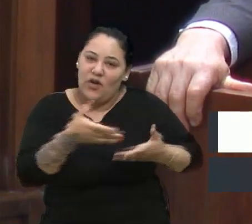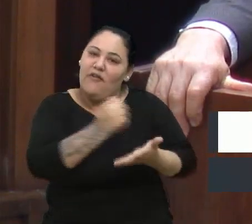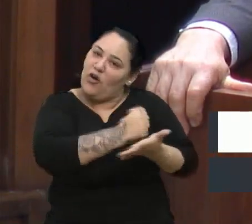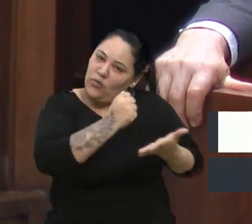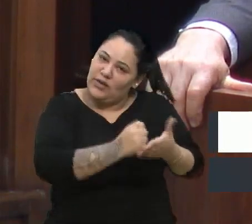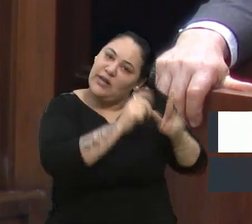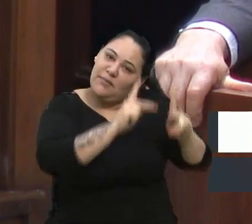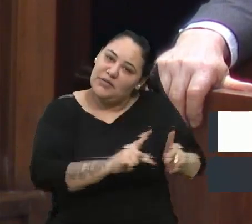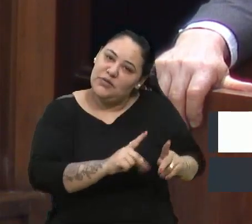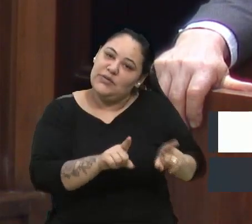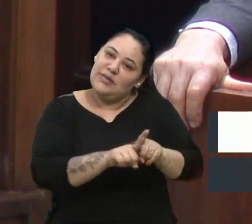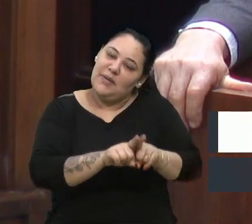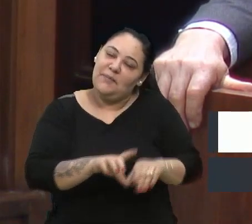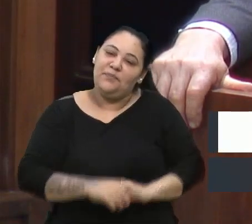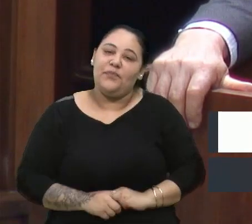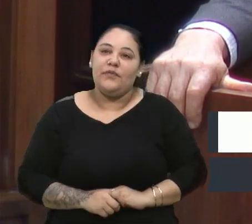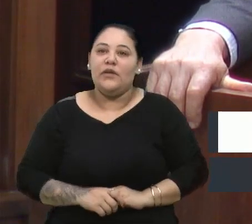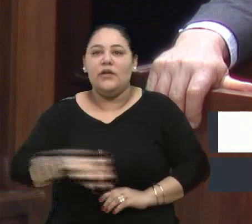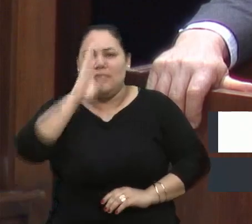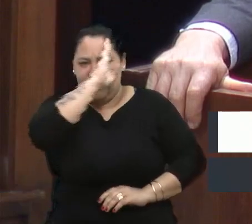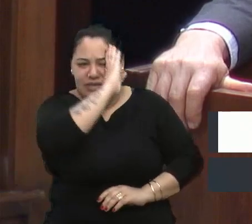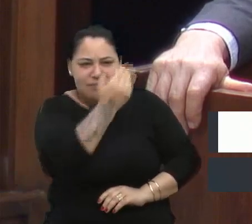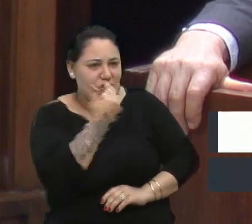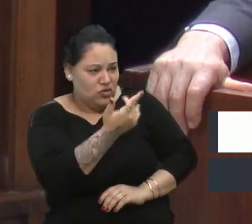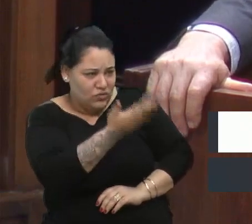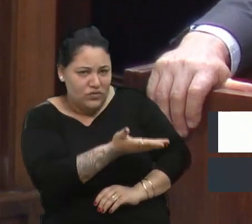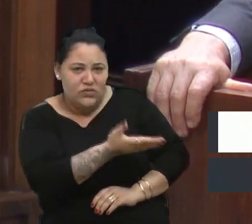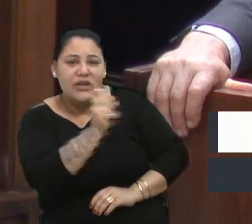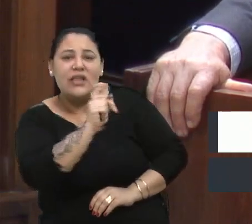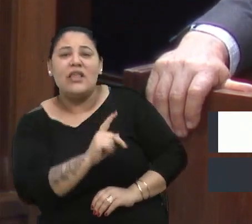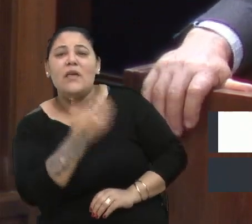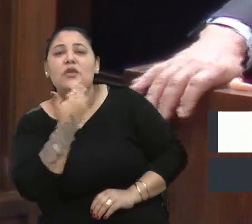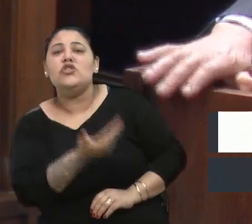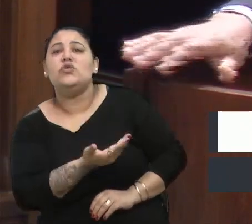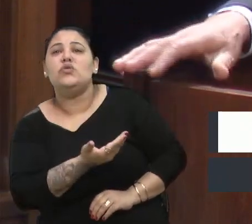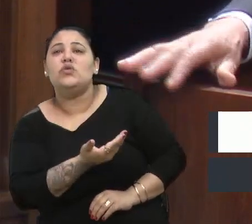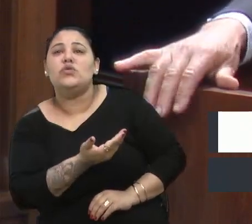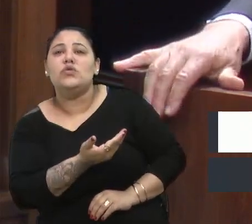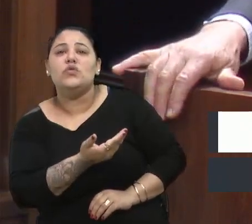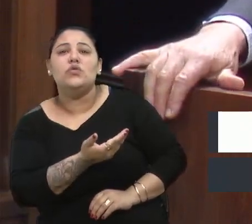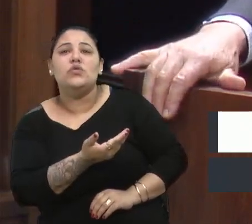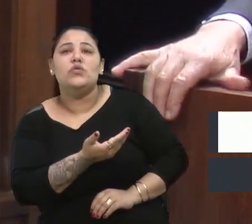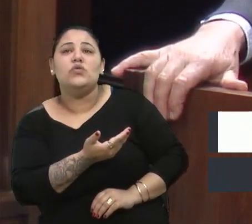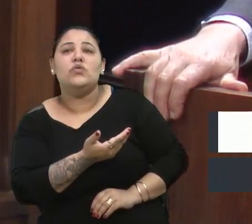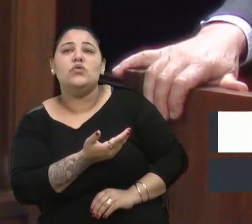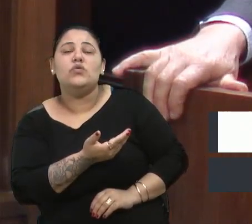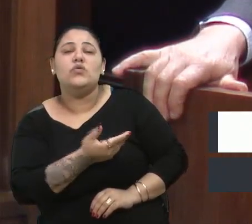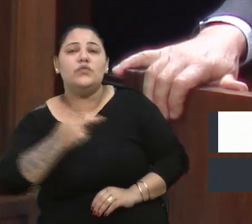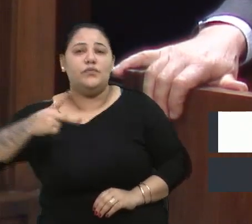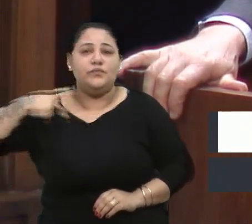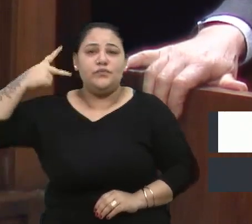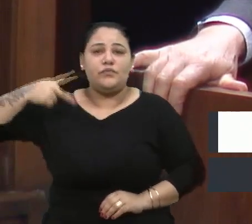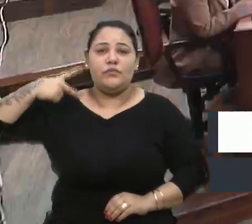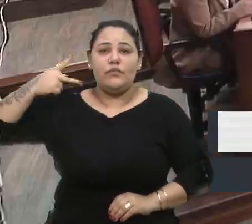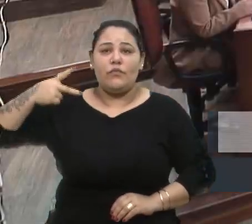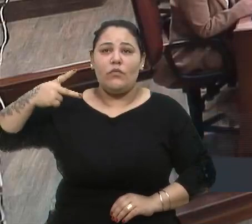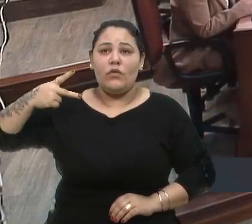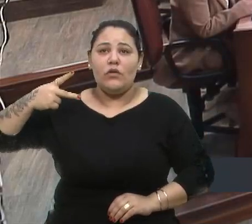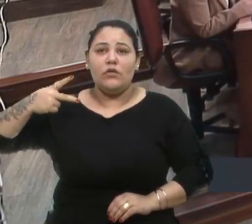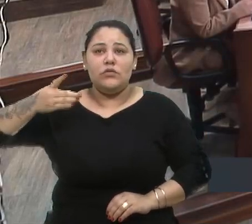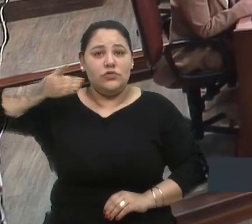O vereador Bressan pediu a parte? Quem pediu a parte? Vereador Lucas, que depois eu vou entrar no meu assunto original. Tá.